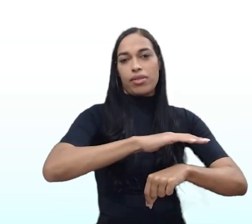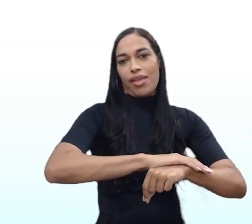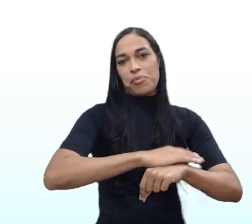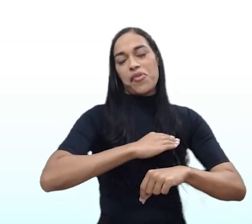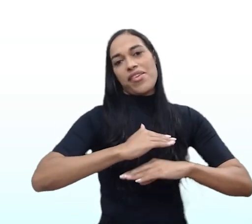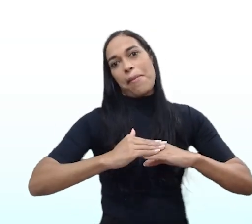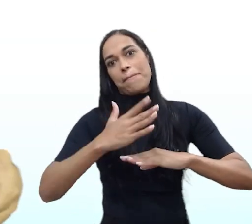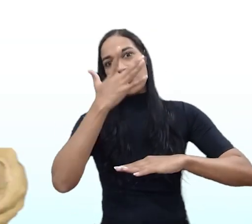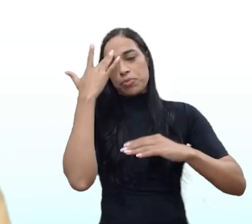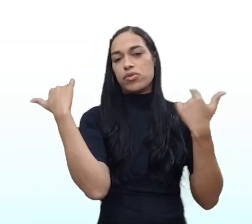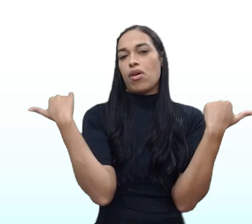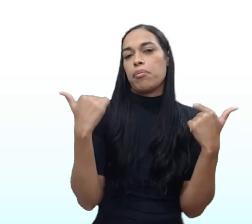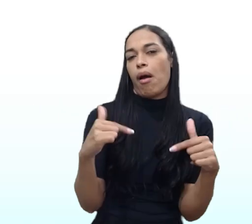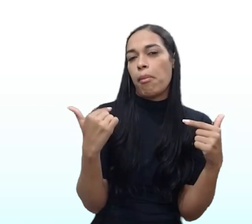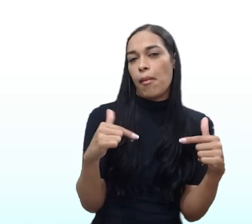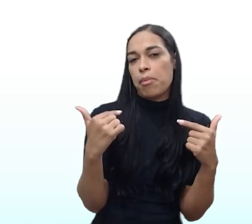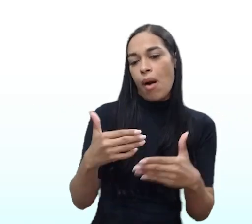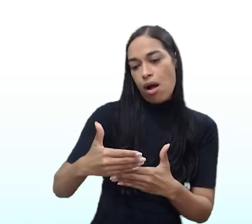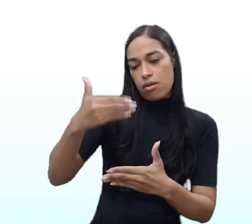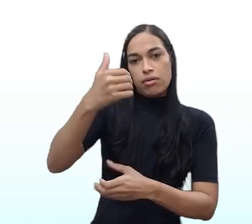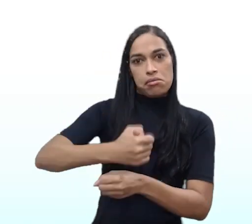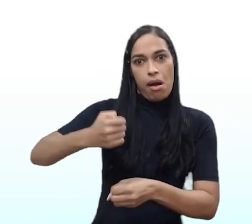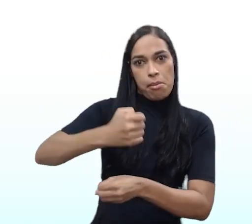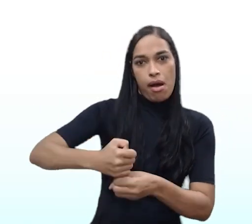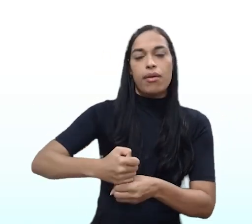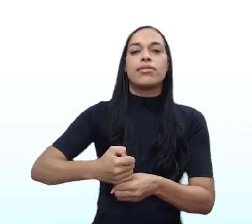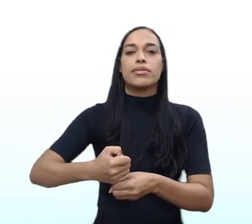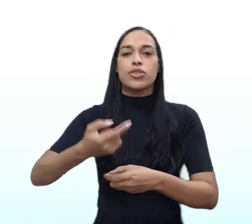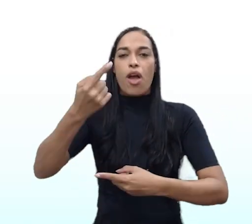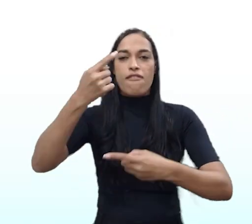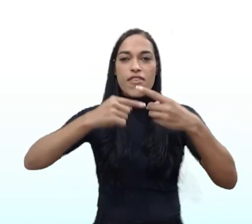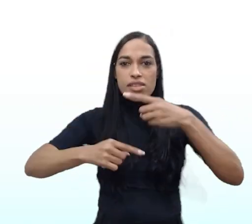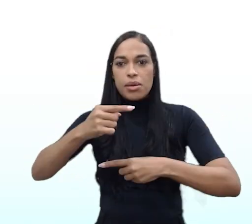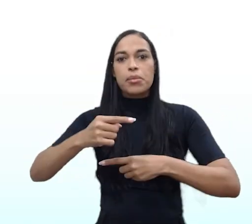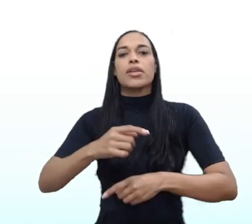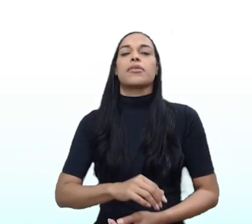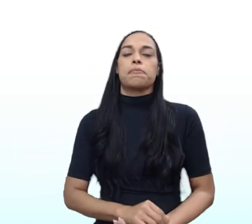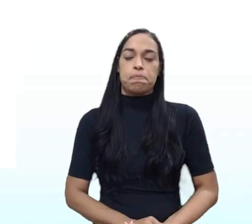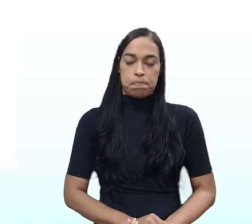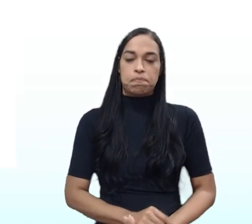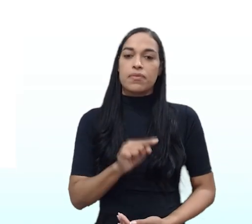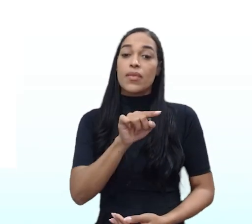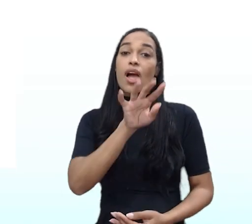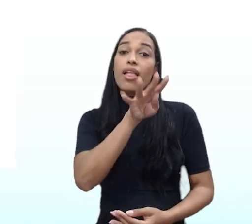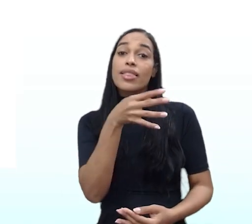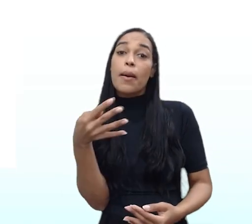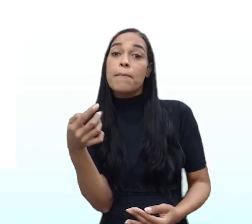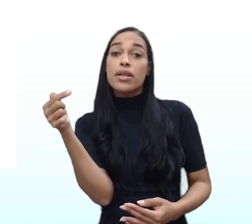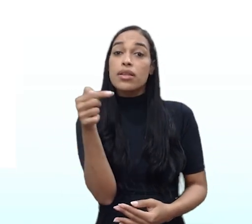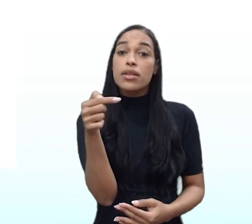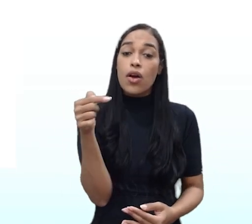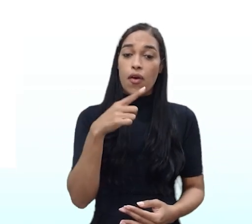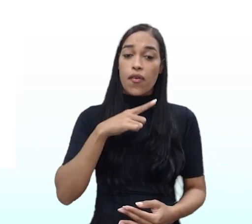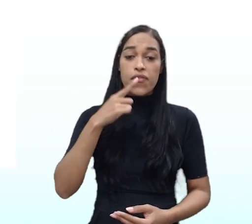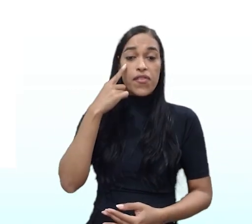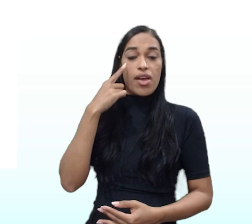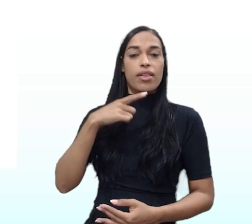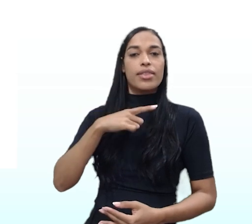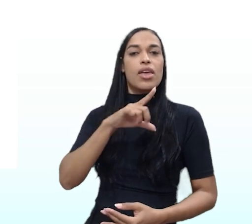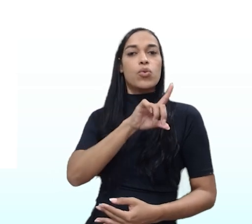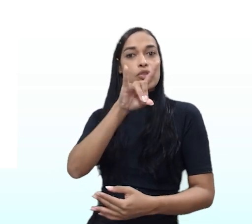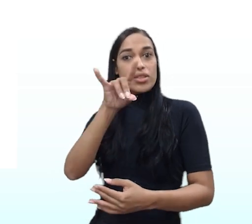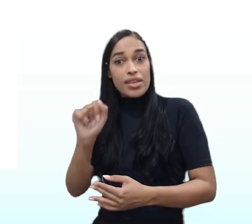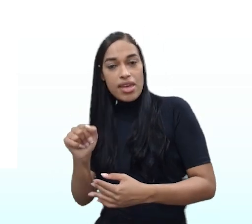tempo. Eu vou ter mais gente na obra, se liga aí, tá? Então é inversamente proporcional. Da minha tabelinha aí no nosso slide